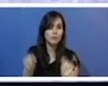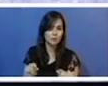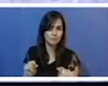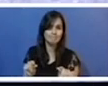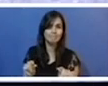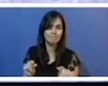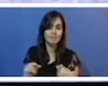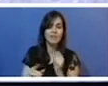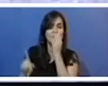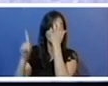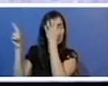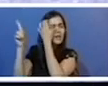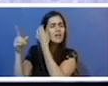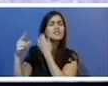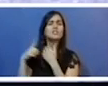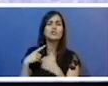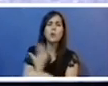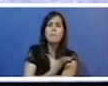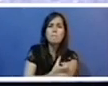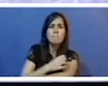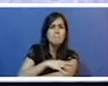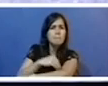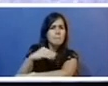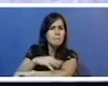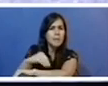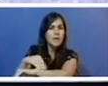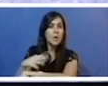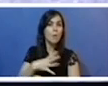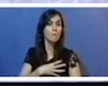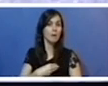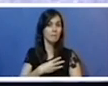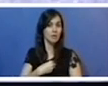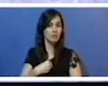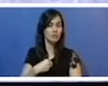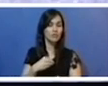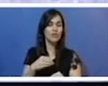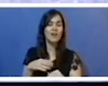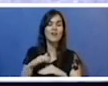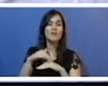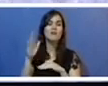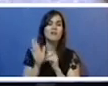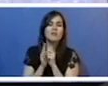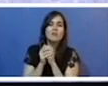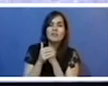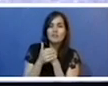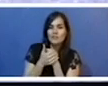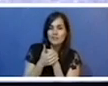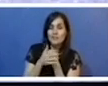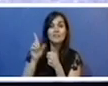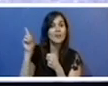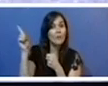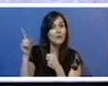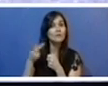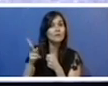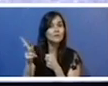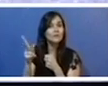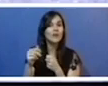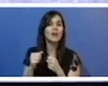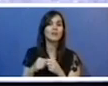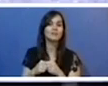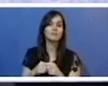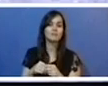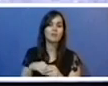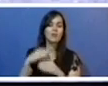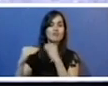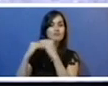animais que tinham pelos, ou seja, os mamíferos, eles conseguiam ficar mais aquecidos. E isso fez eles prevalecerem e se